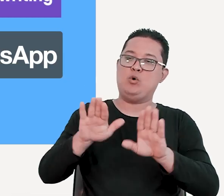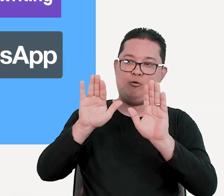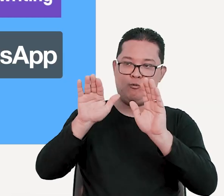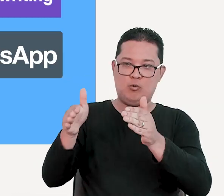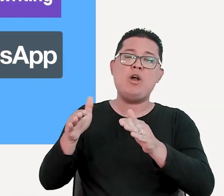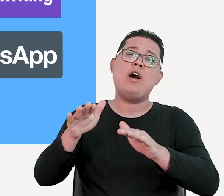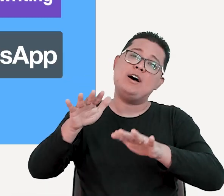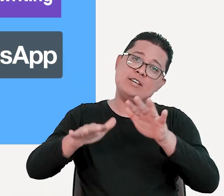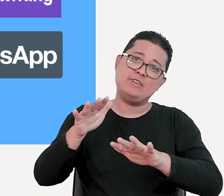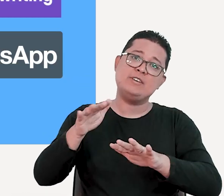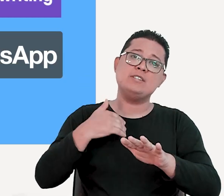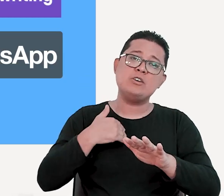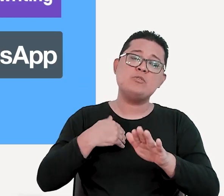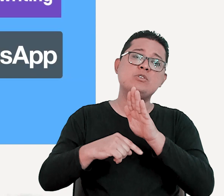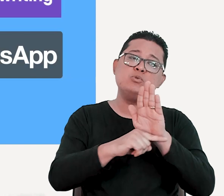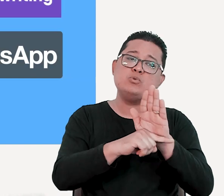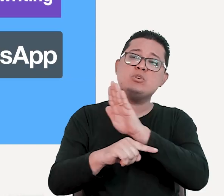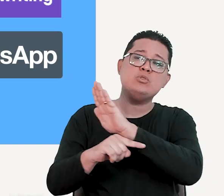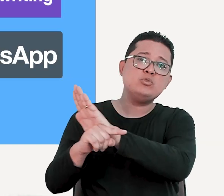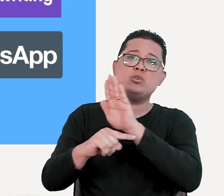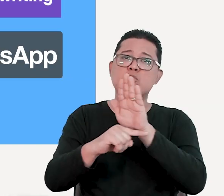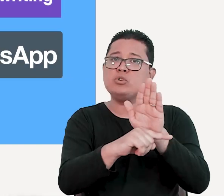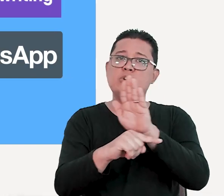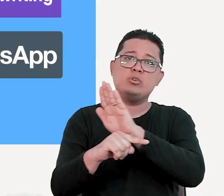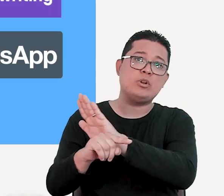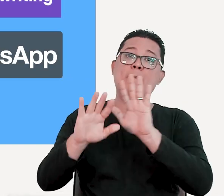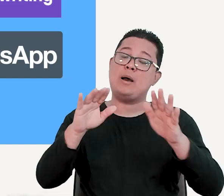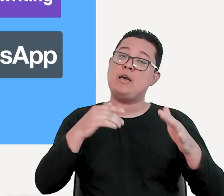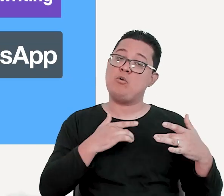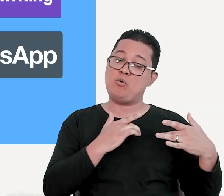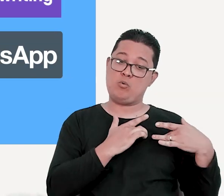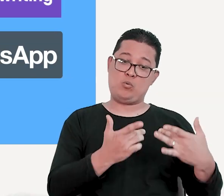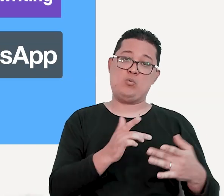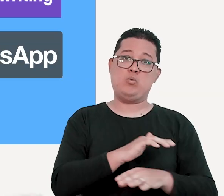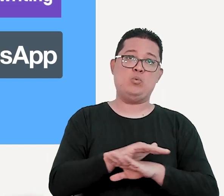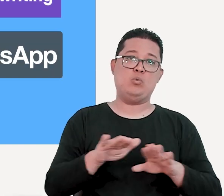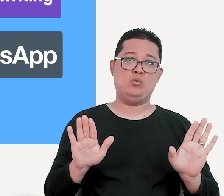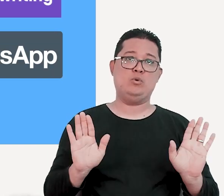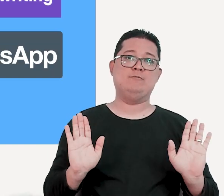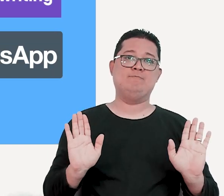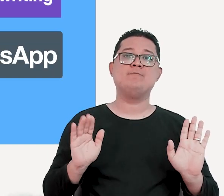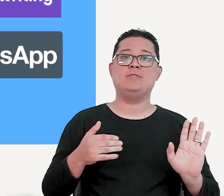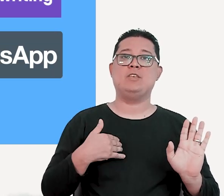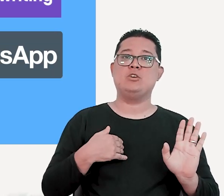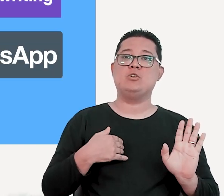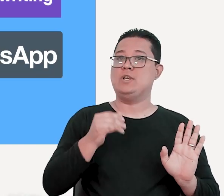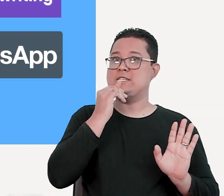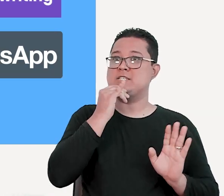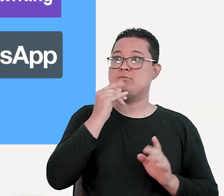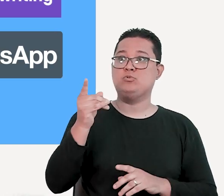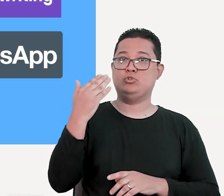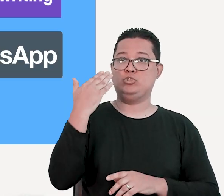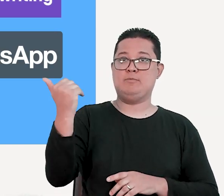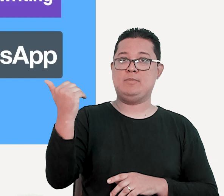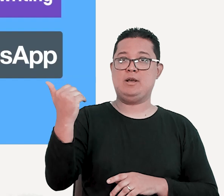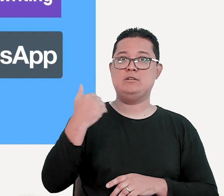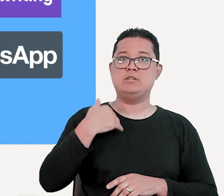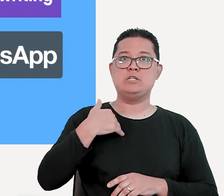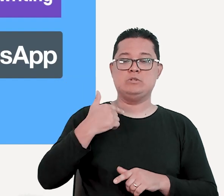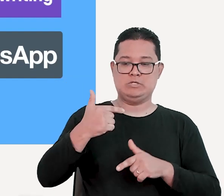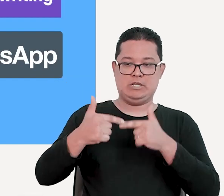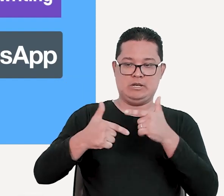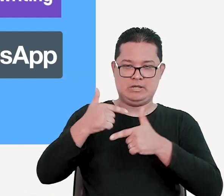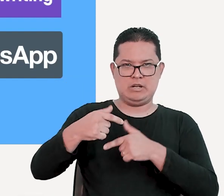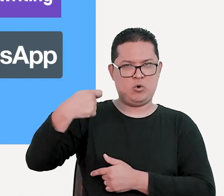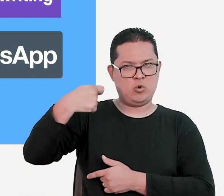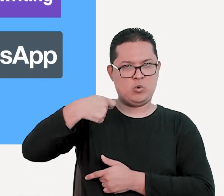fazer UX Writing, eu não faço nada além disso, não vou fazer faz uma revisãozinha aqui, faz uma traduçãozinha aqui. Não,